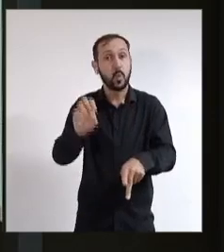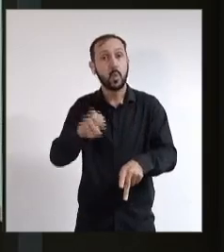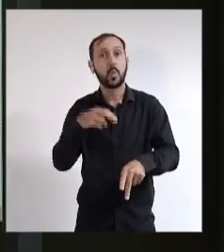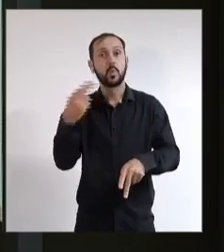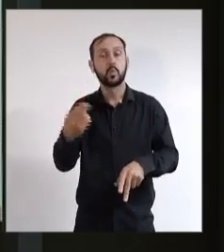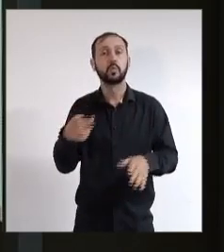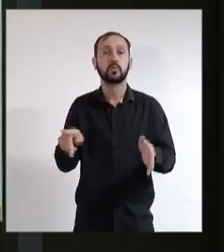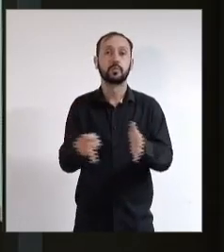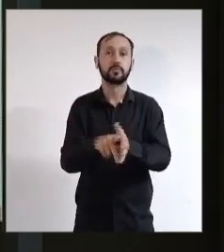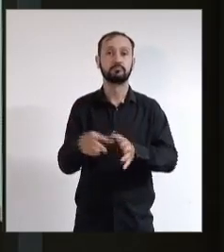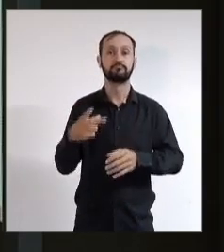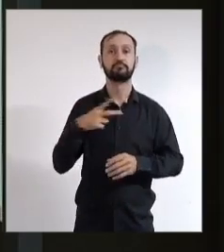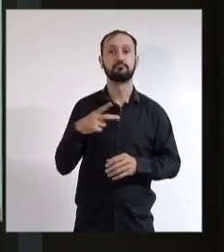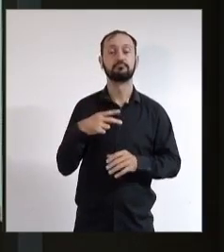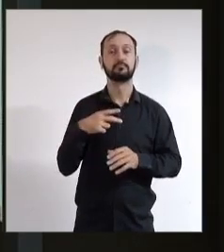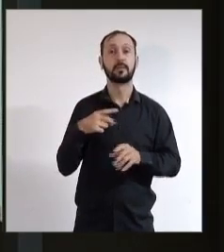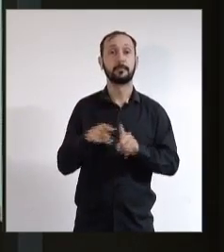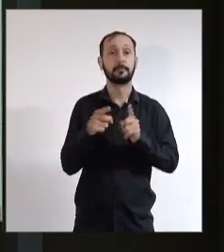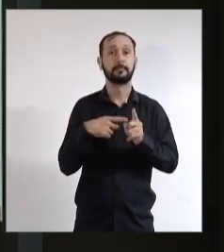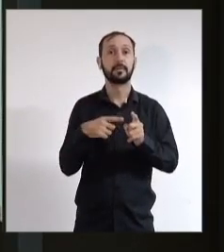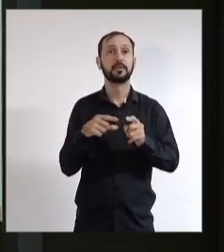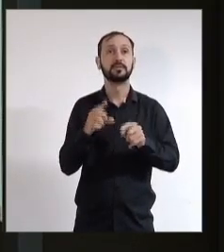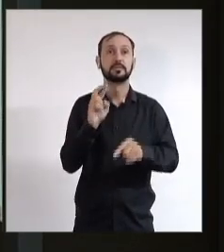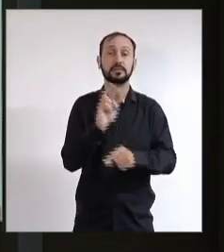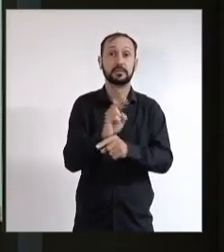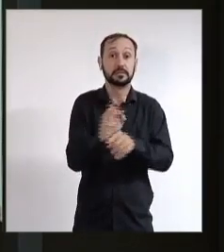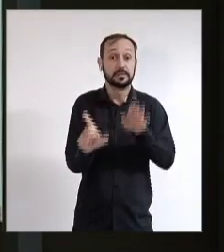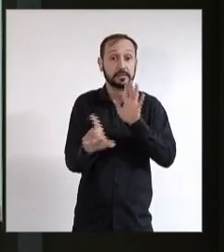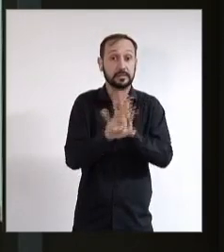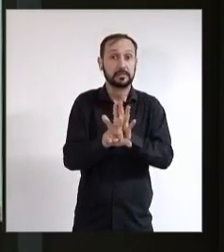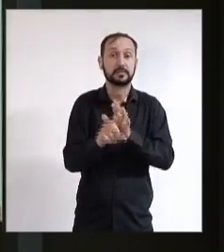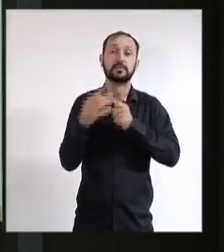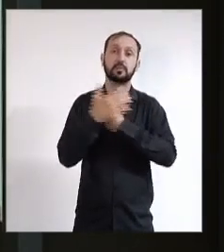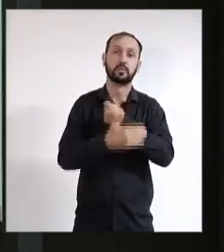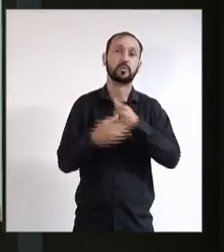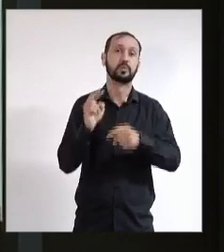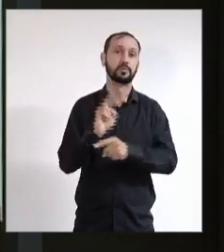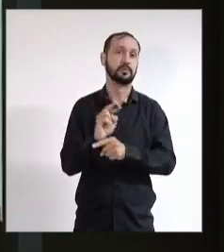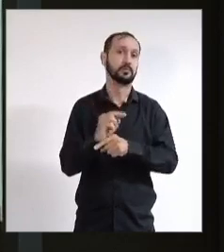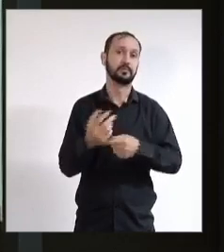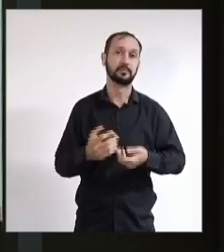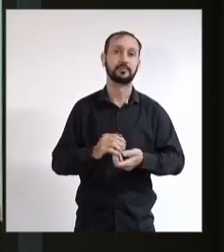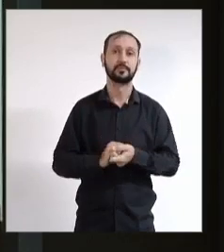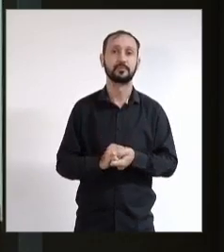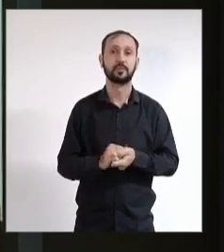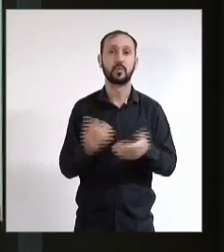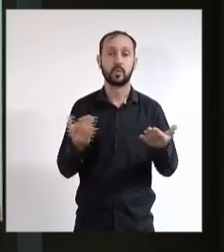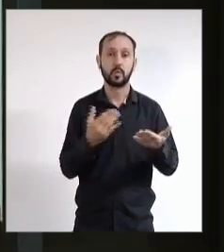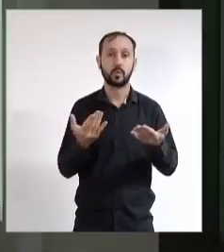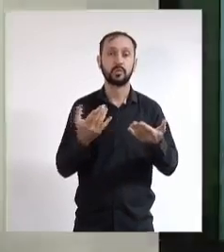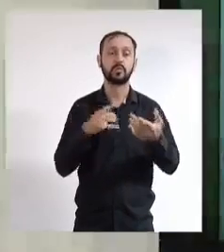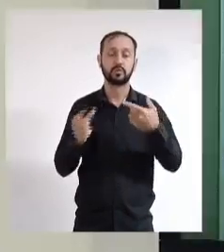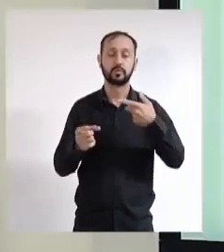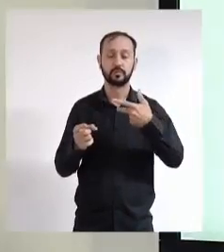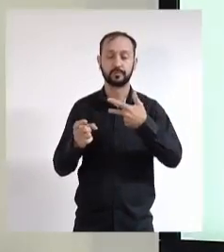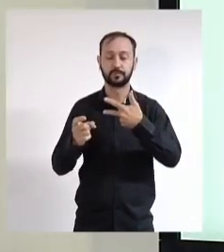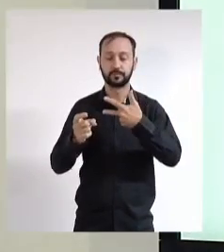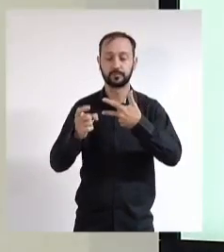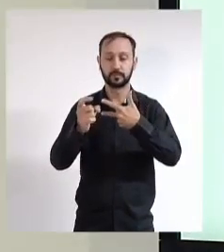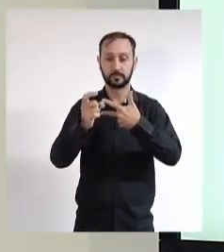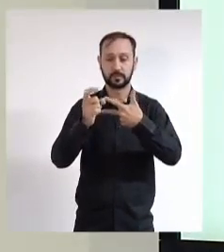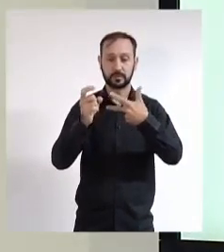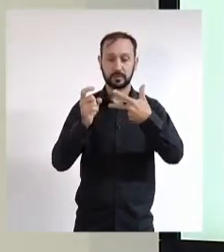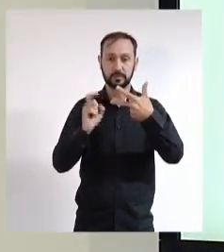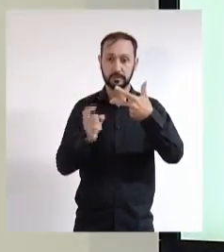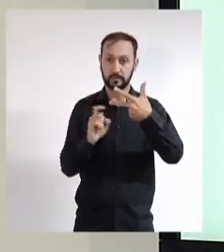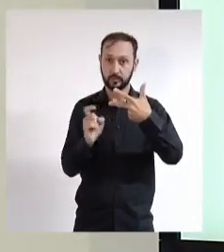de propriedade privada mas que são instituídos de maneira legal hoje o executivo institui ele pode instituir